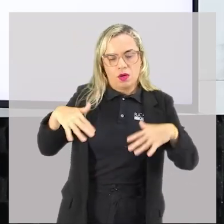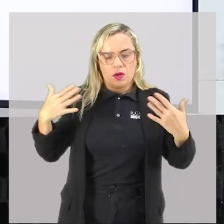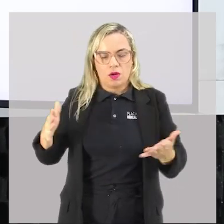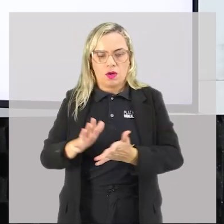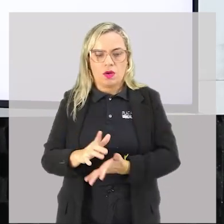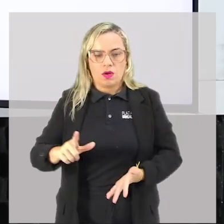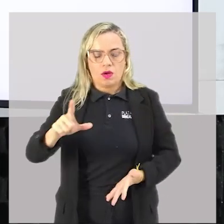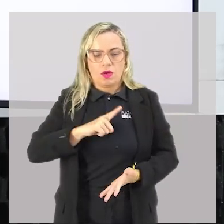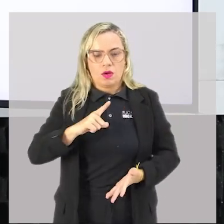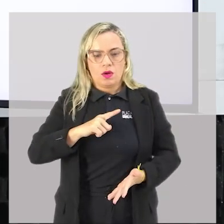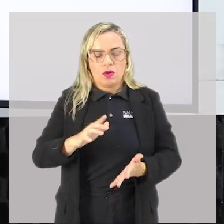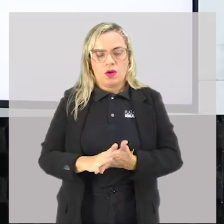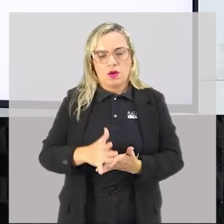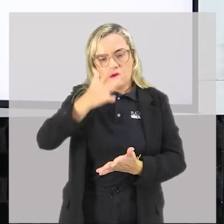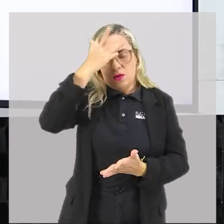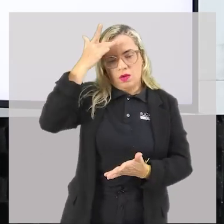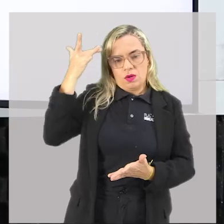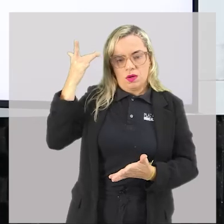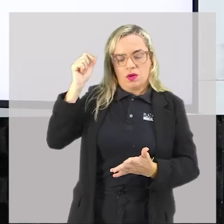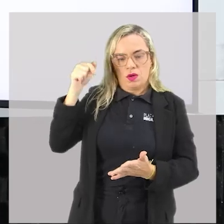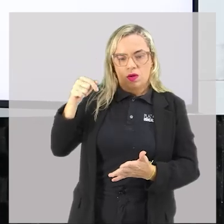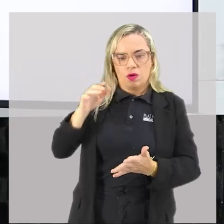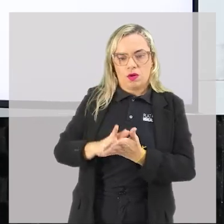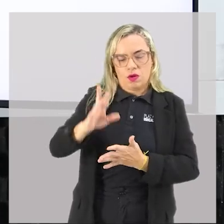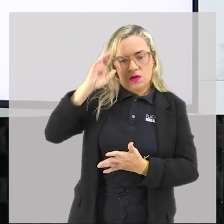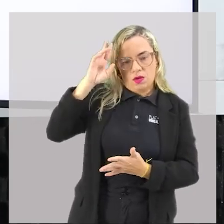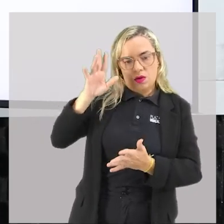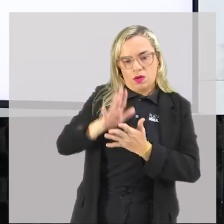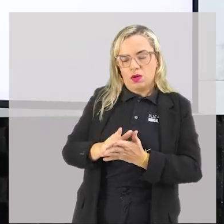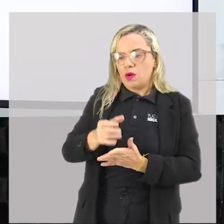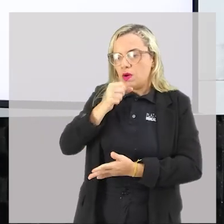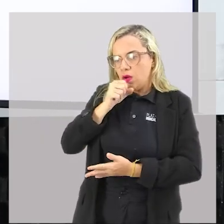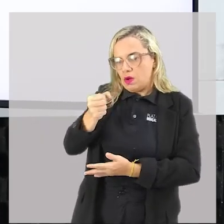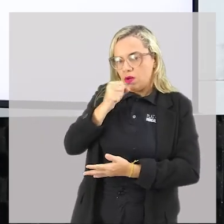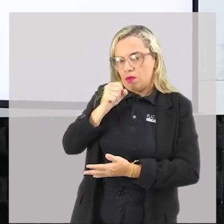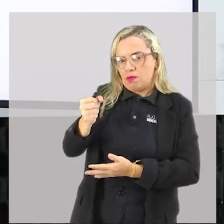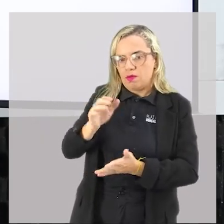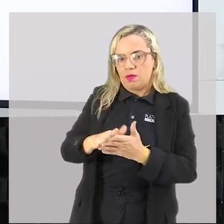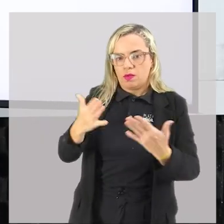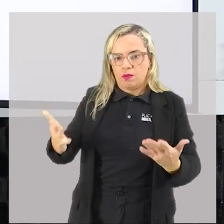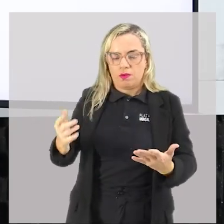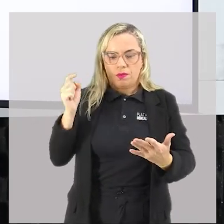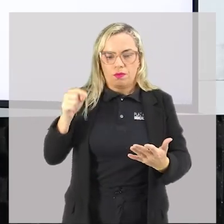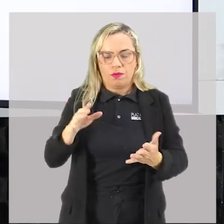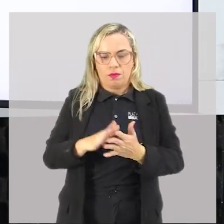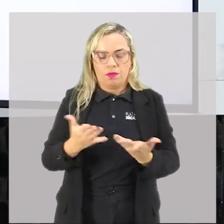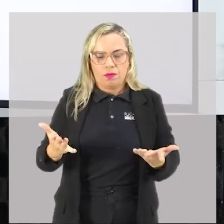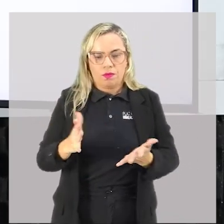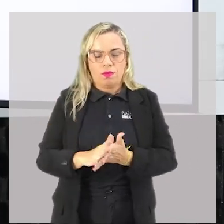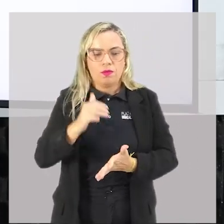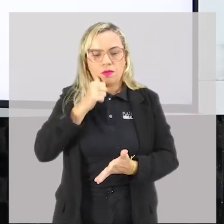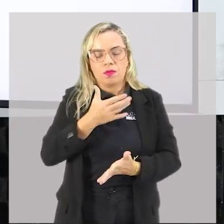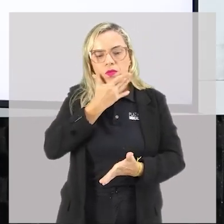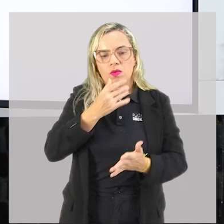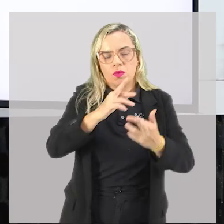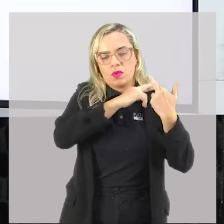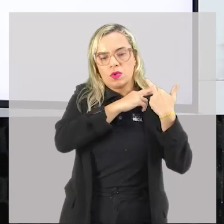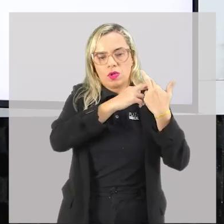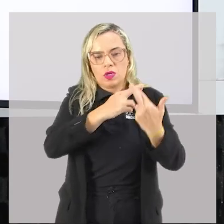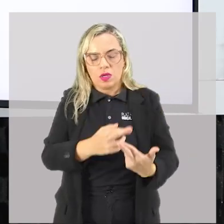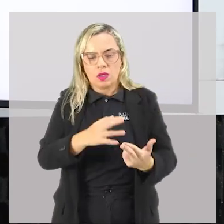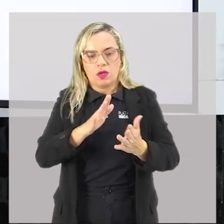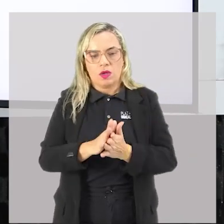tem um anfitrião que recebe aquela pessoa, né, o apresentador, e ele ou ela é a pessoa responsável por